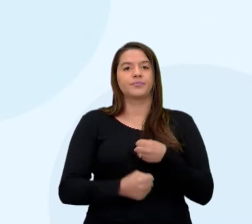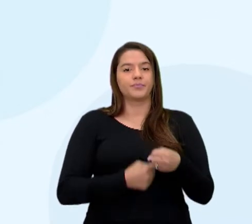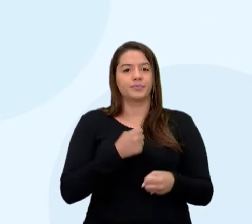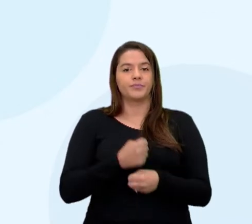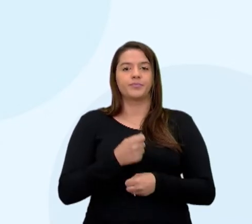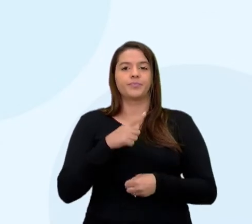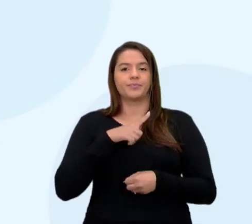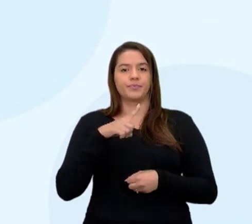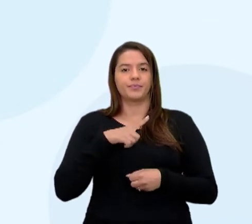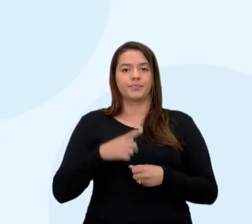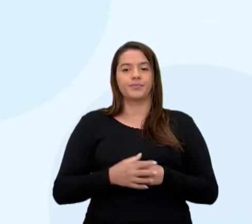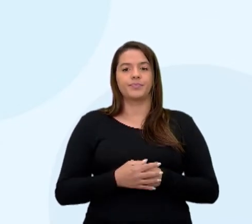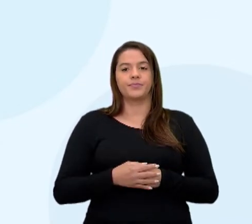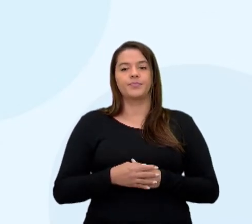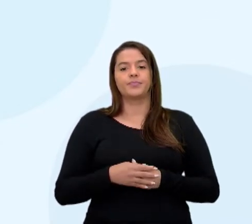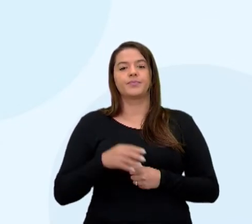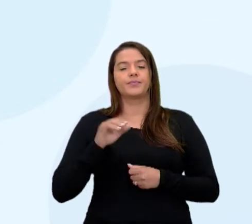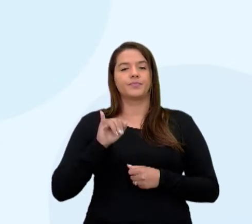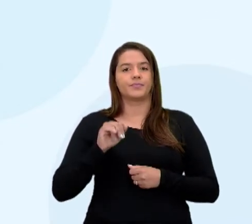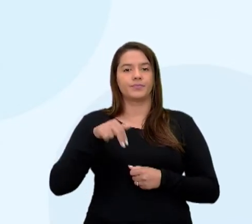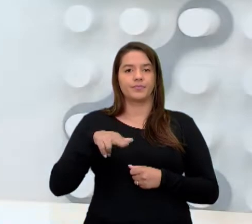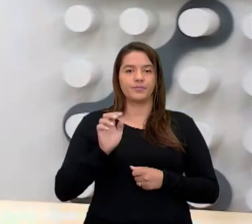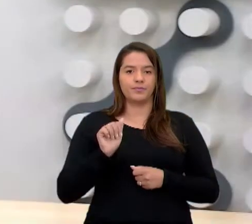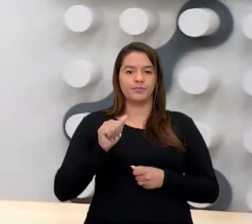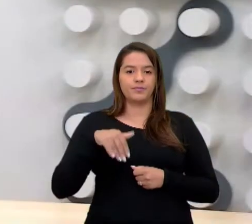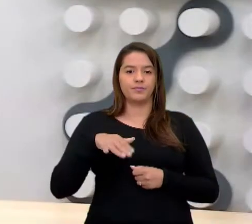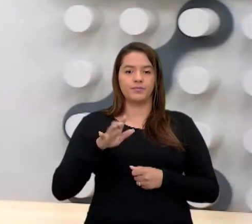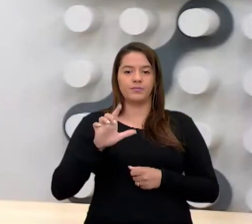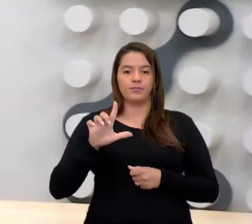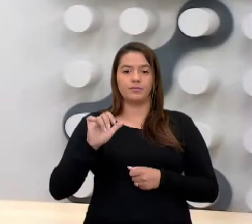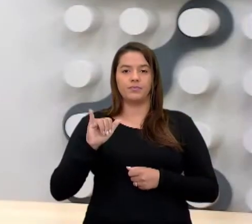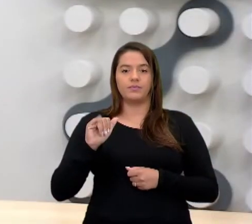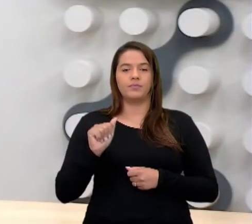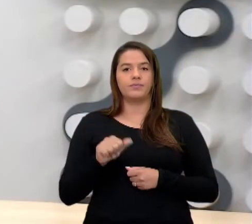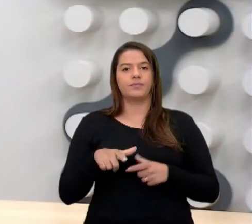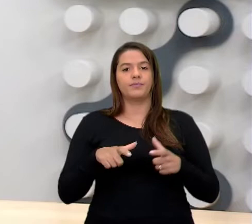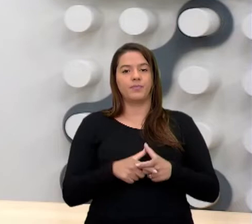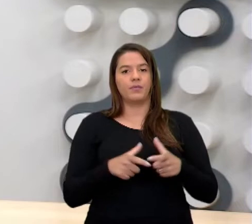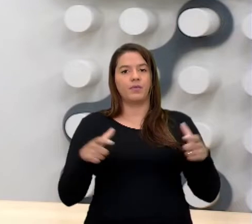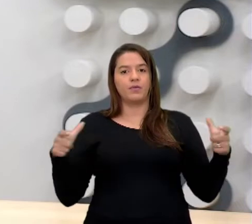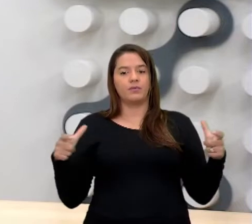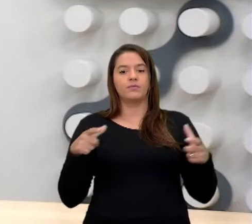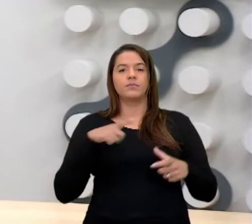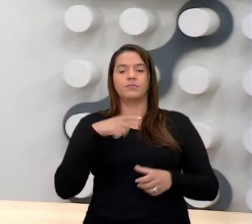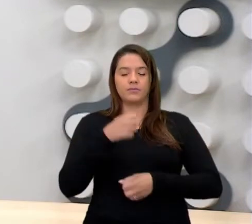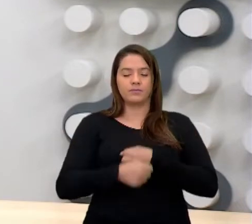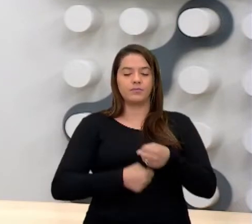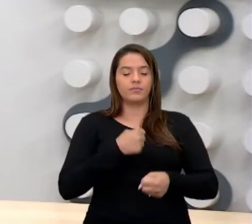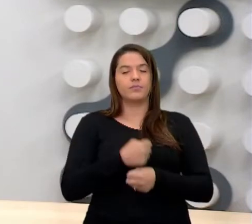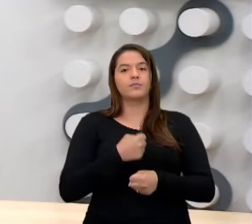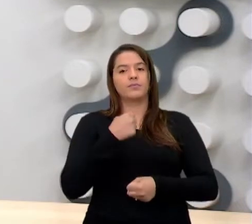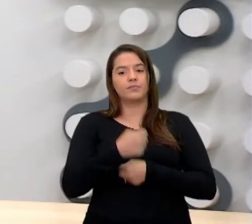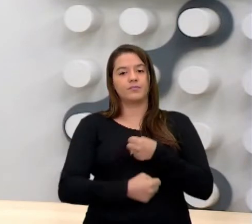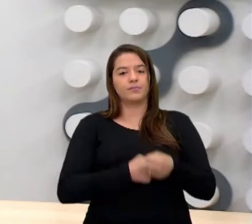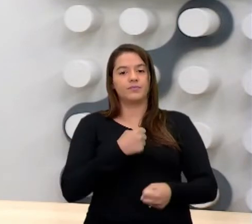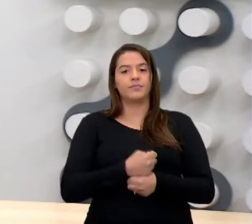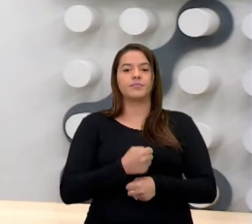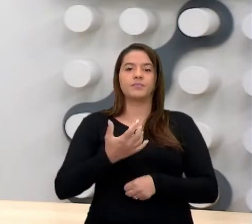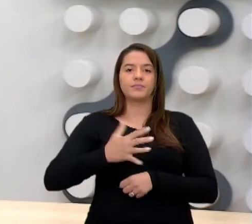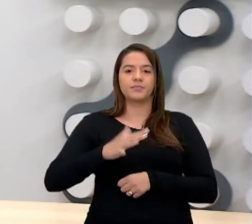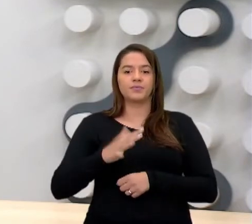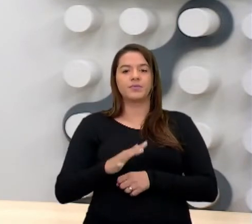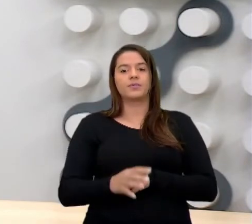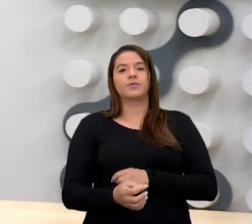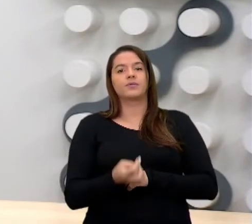exemplo, a cordilheira do Himalaia, ela tem aí um crescimento aí anual, né, em torno aí de 3 a